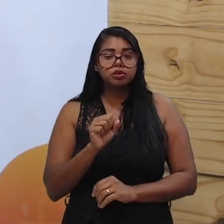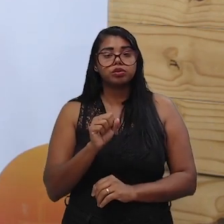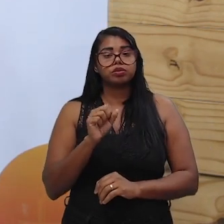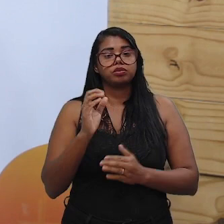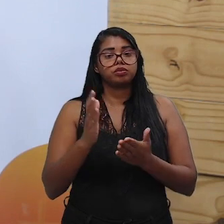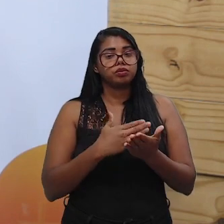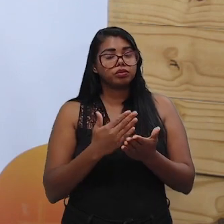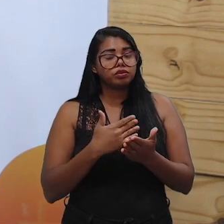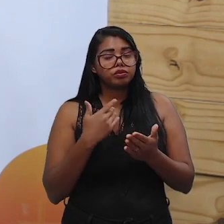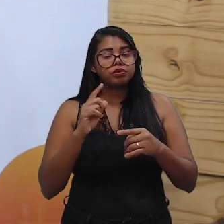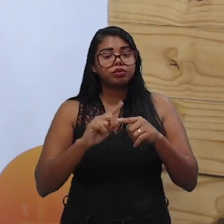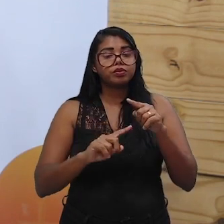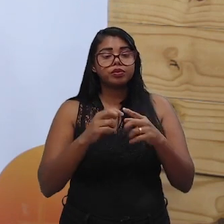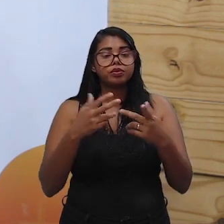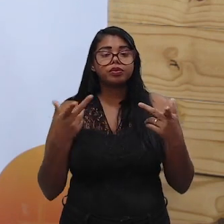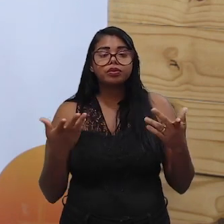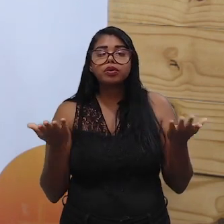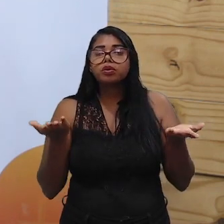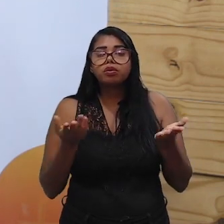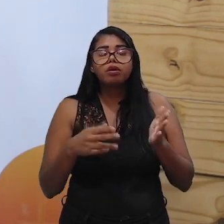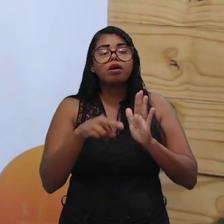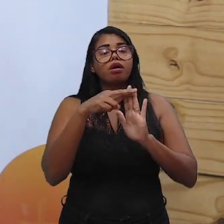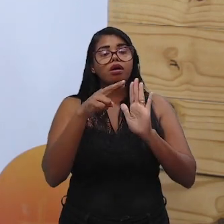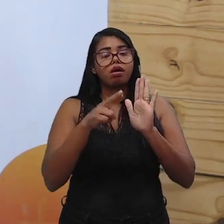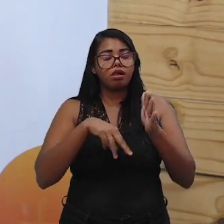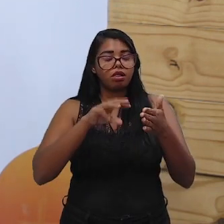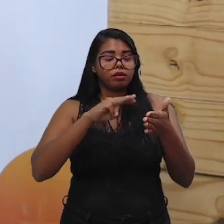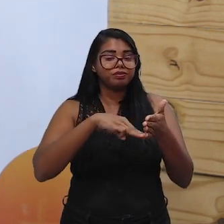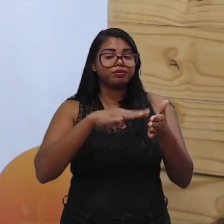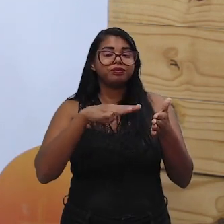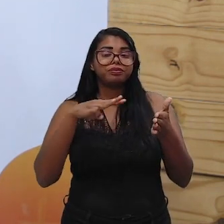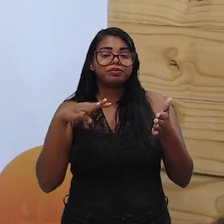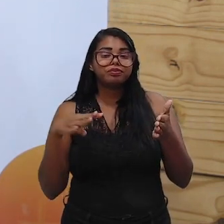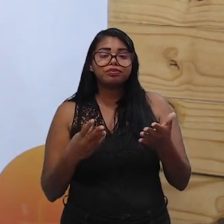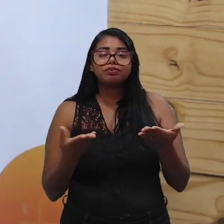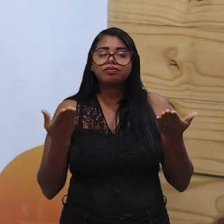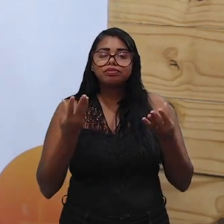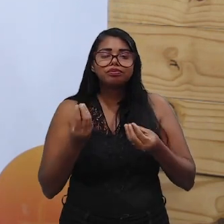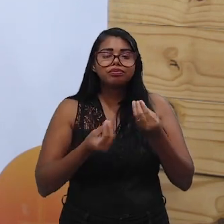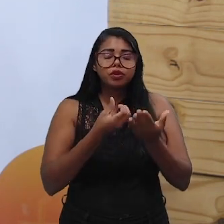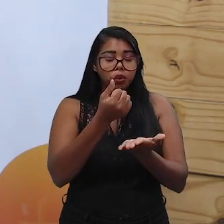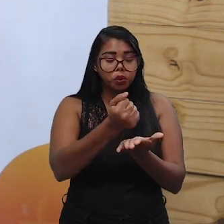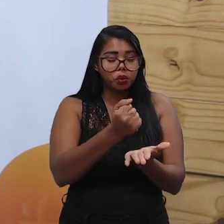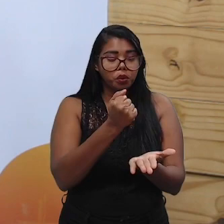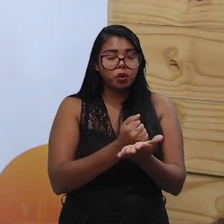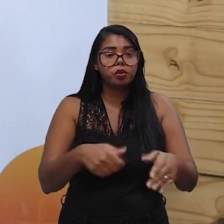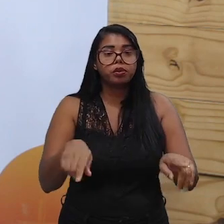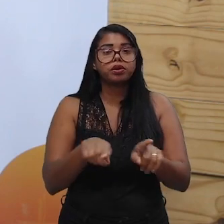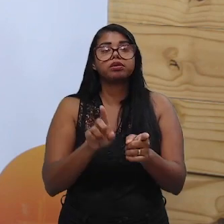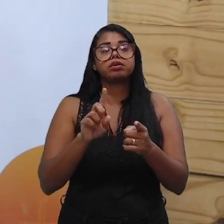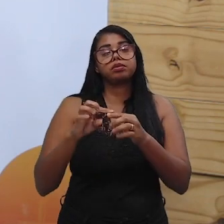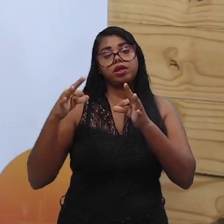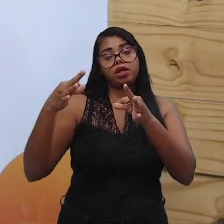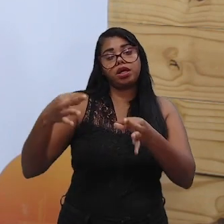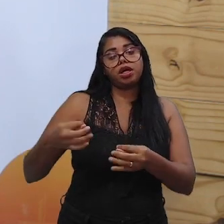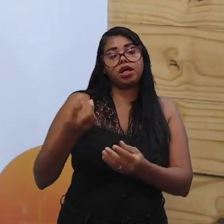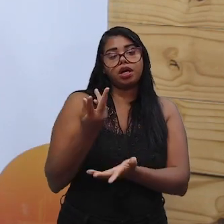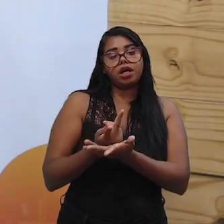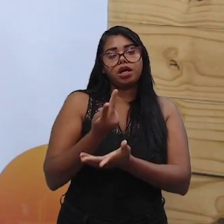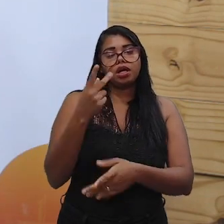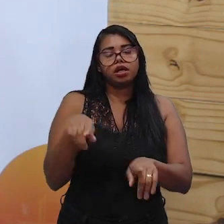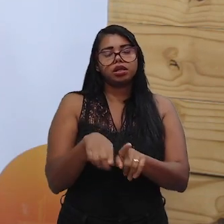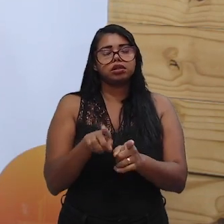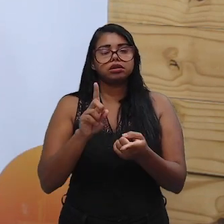raras, quais são as regras, a metodologia, qual é o tratamento documental, tudo isso geralmente deve